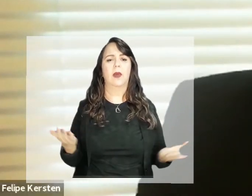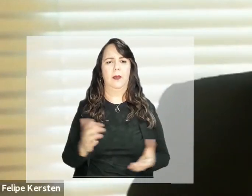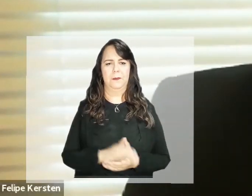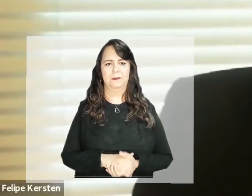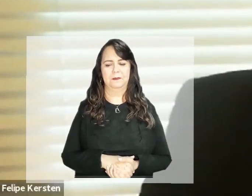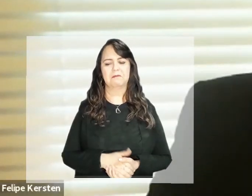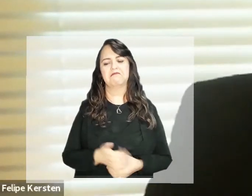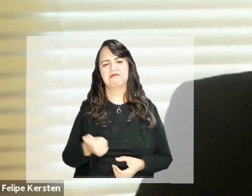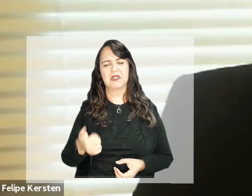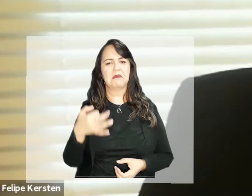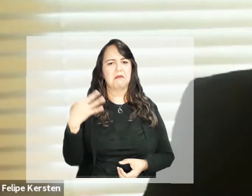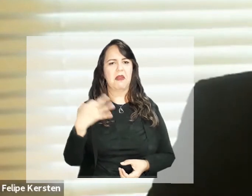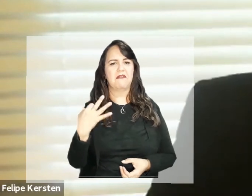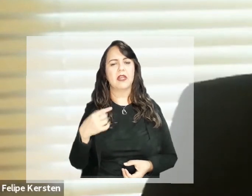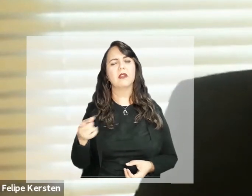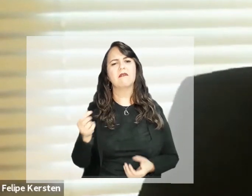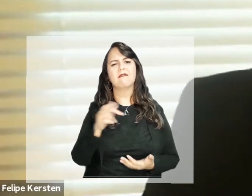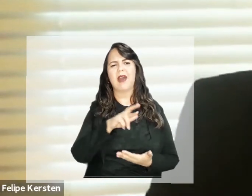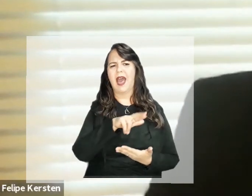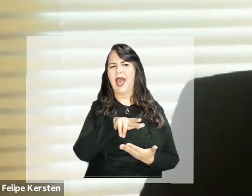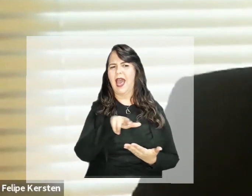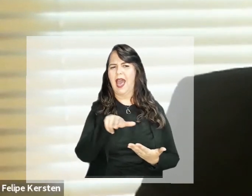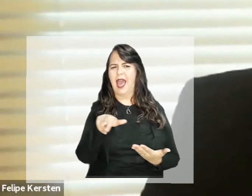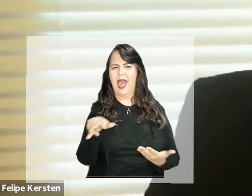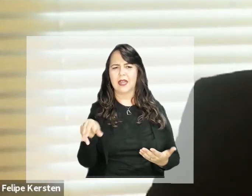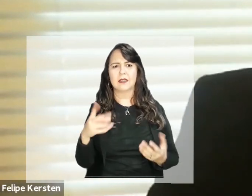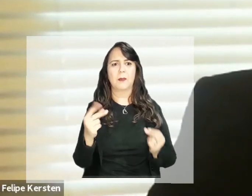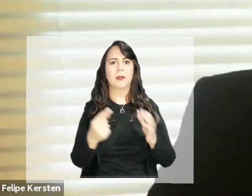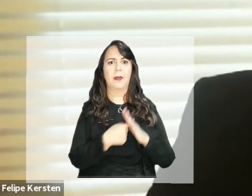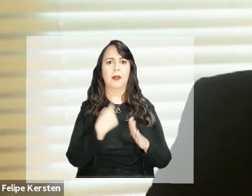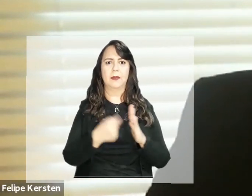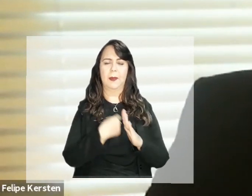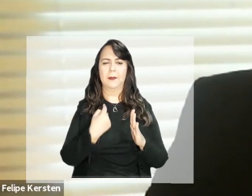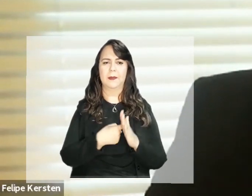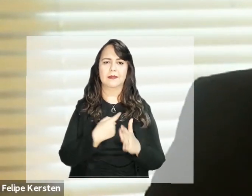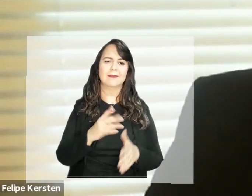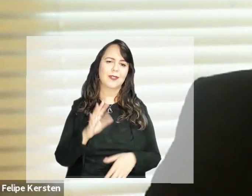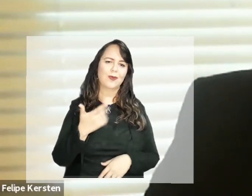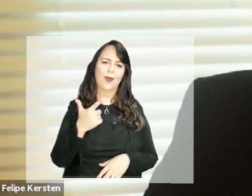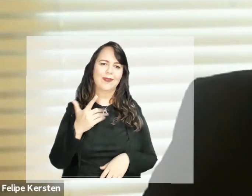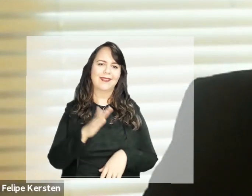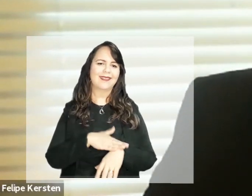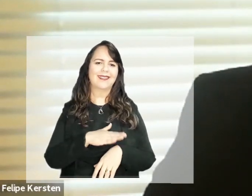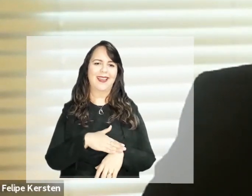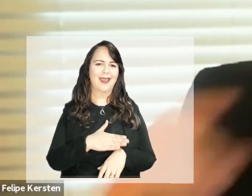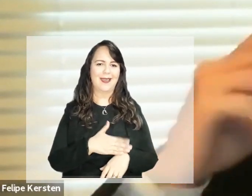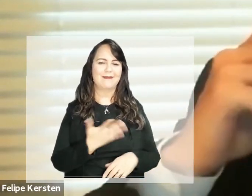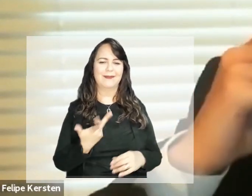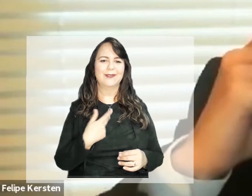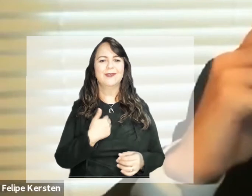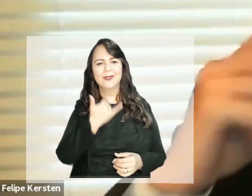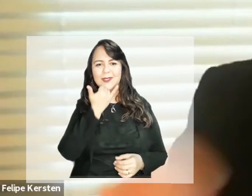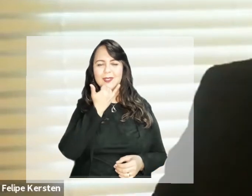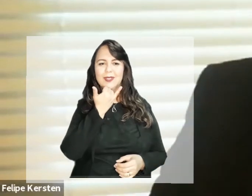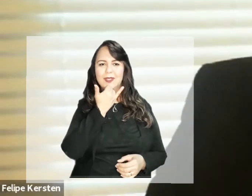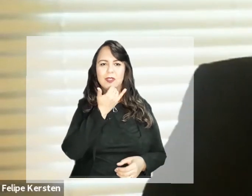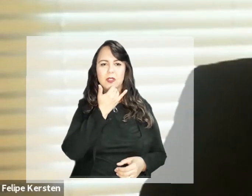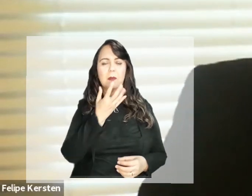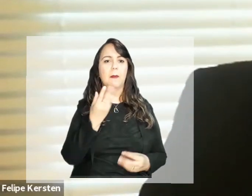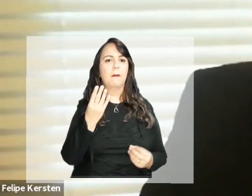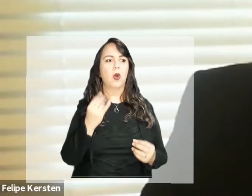aqui no fórum. Infelizmente, a gente não vai ter condições de formular todas as perguntas,